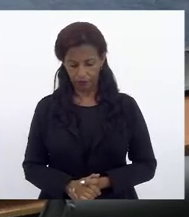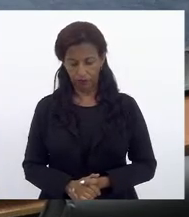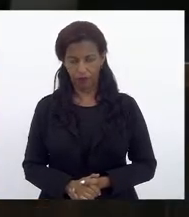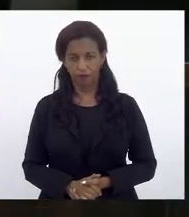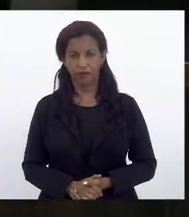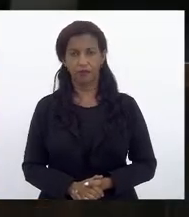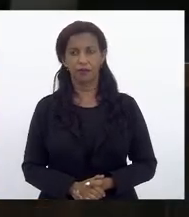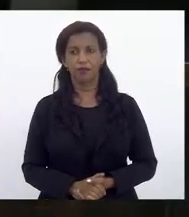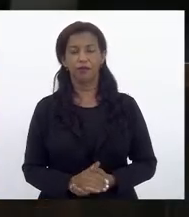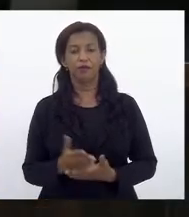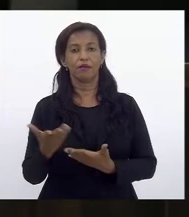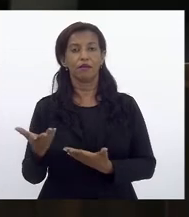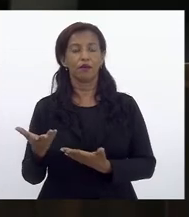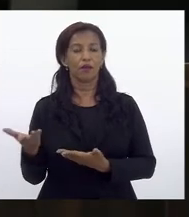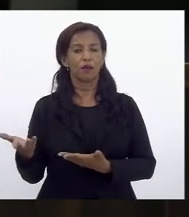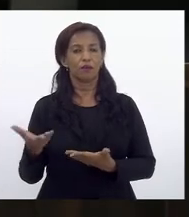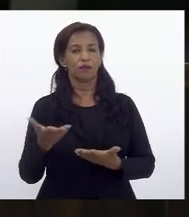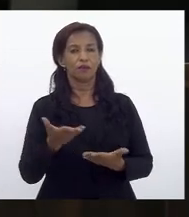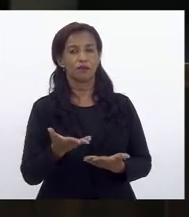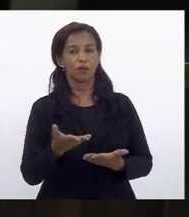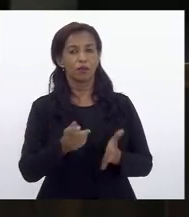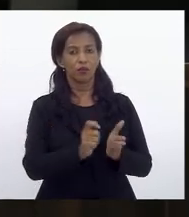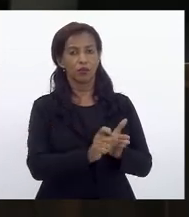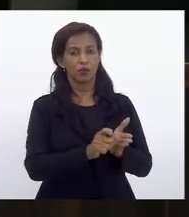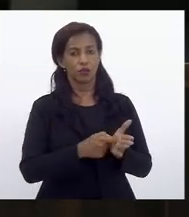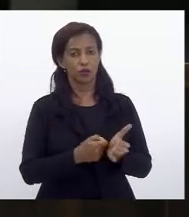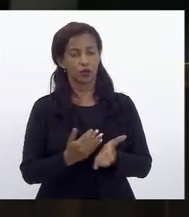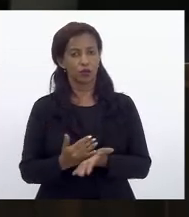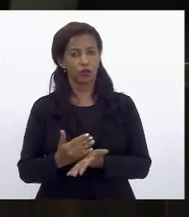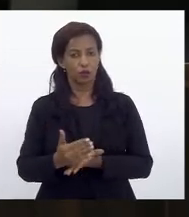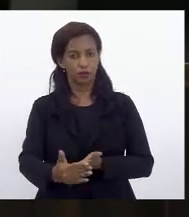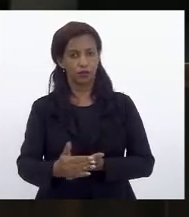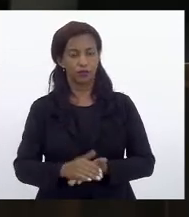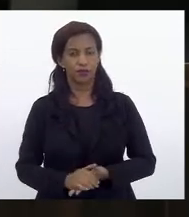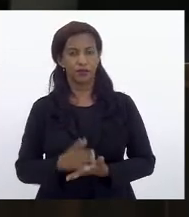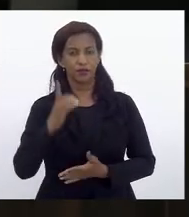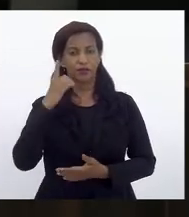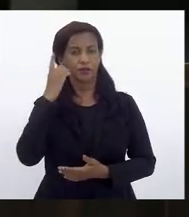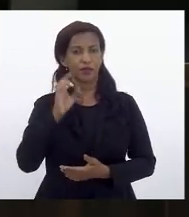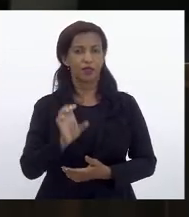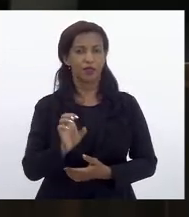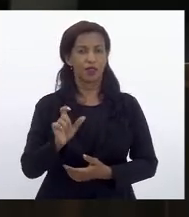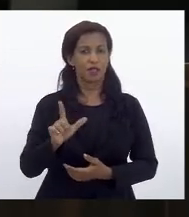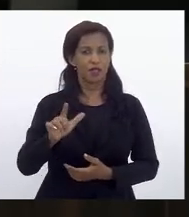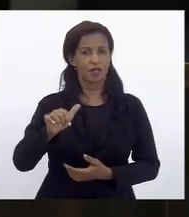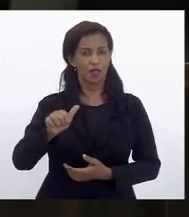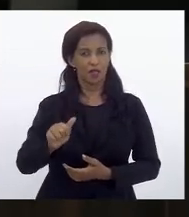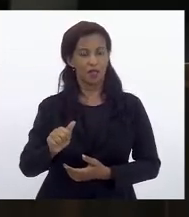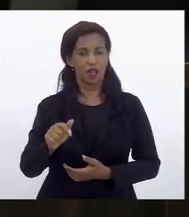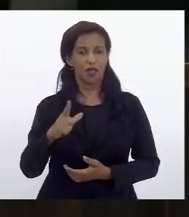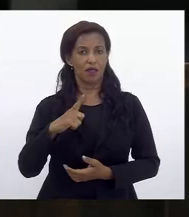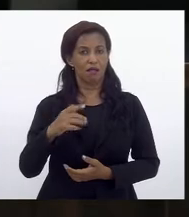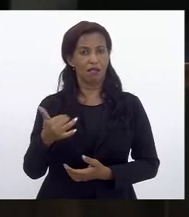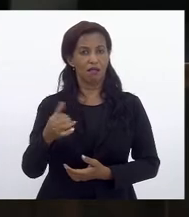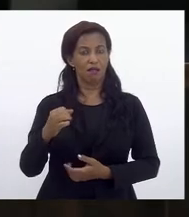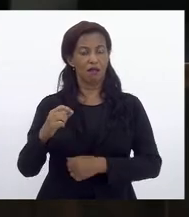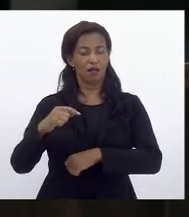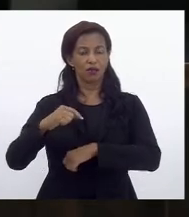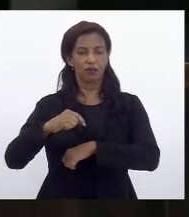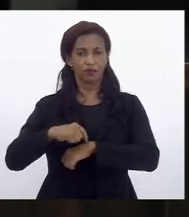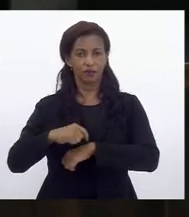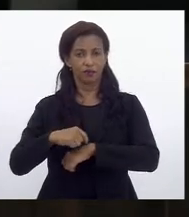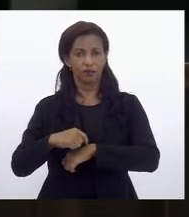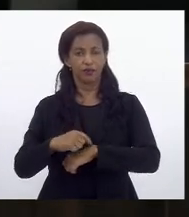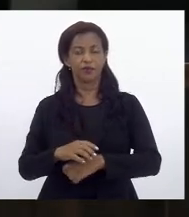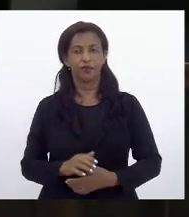Então, tem a palavra agora, por ordem de inscrição do expediente inicial, a senhora deputada Célia Jordão, que dispõe de 10 minutos, de acordo